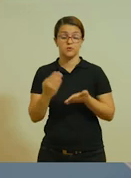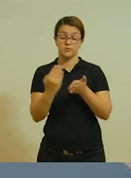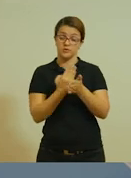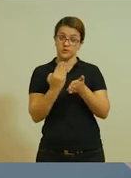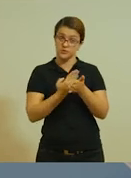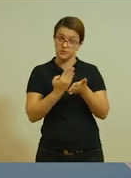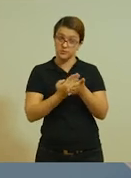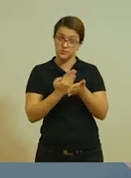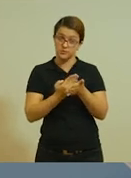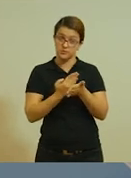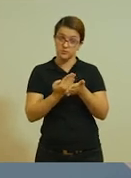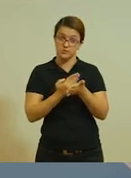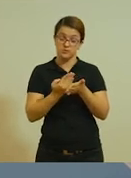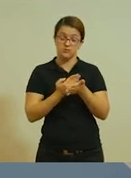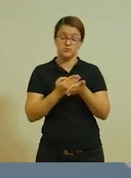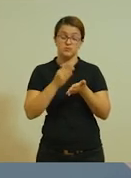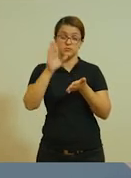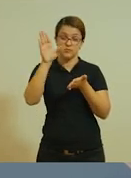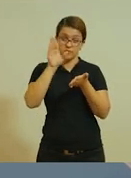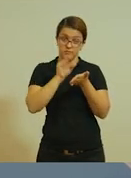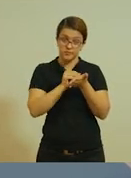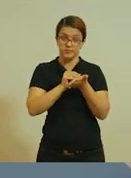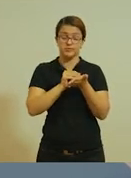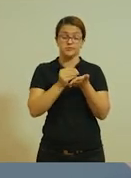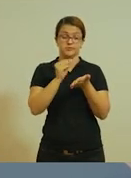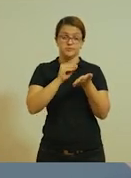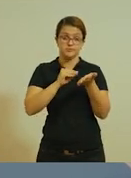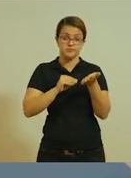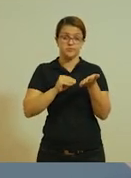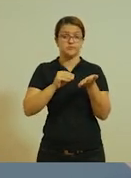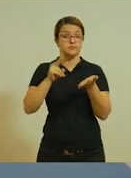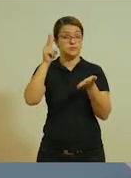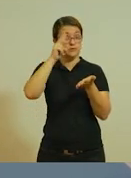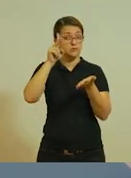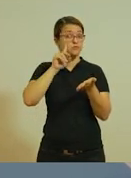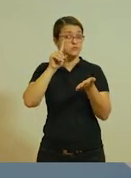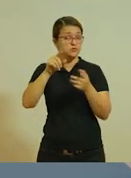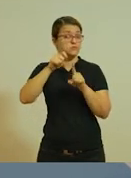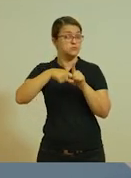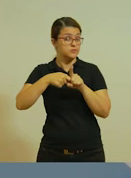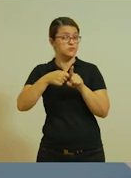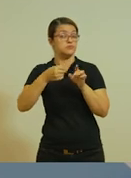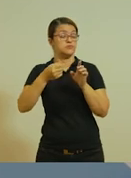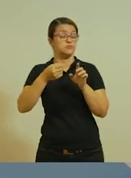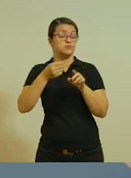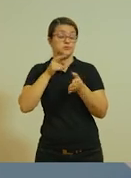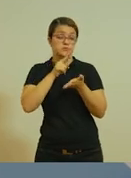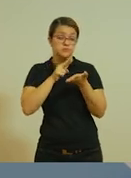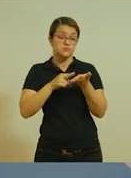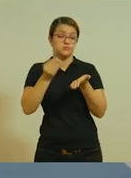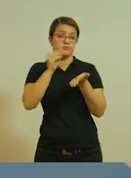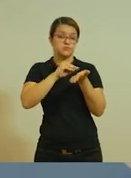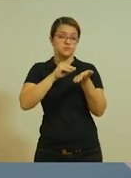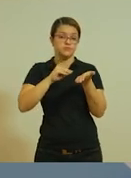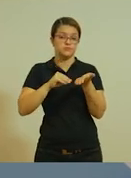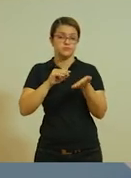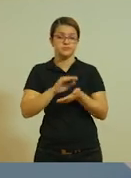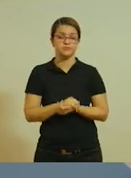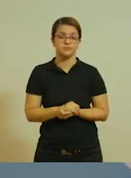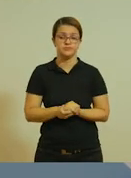Registrem no caderno de vocês as atividades e não esqueça de colocar a data que vocês estão